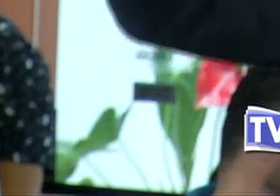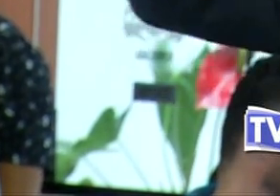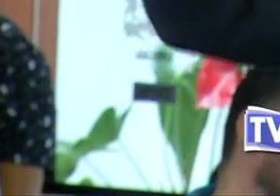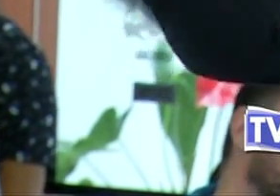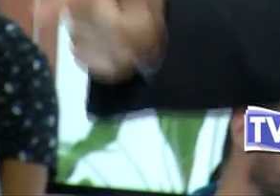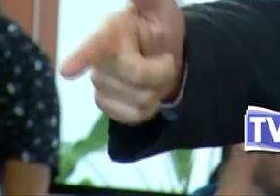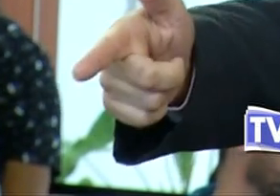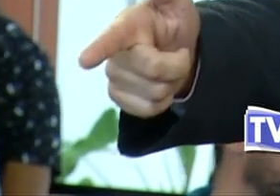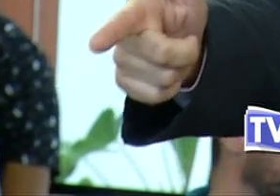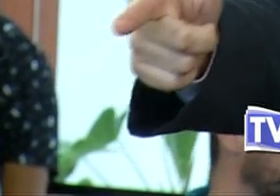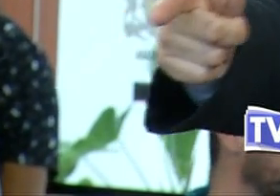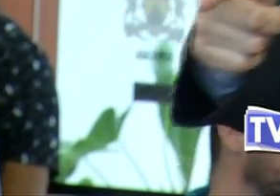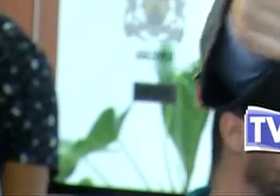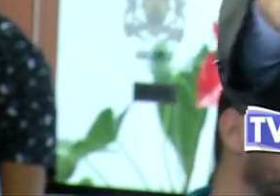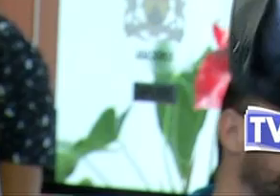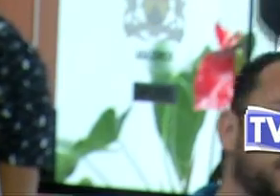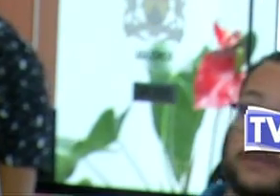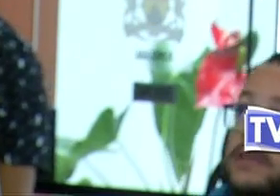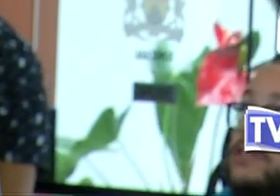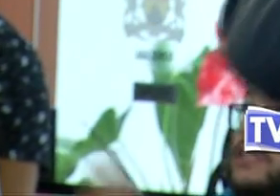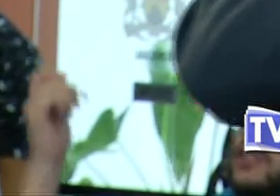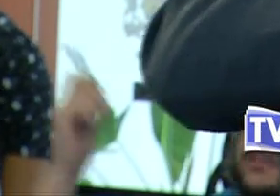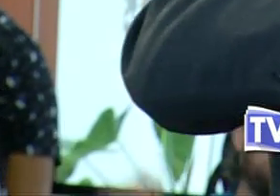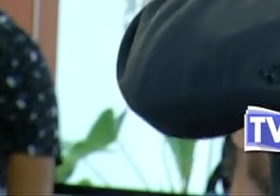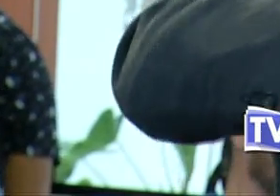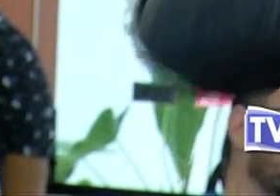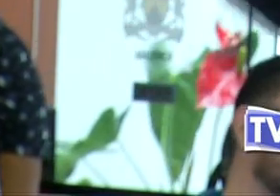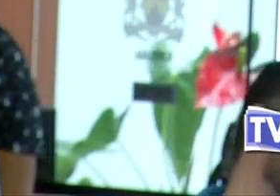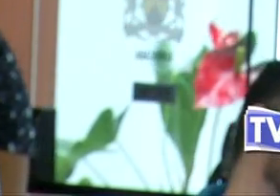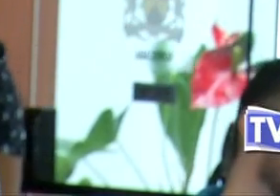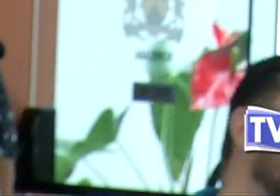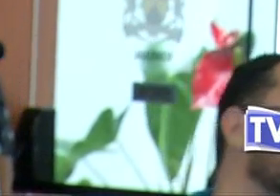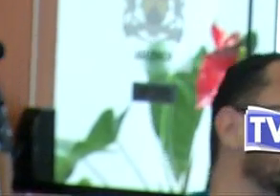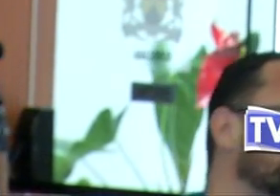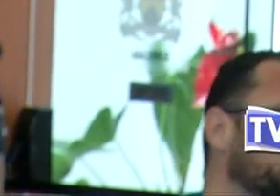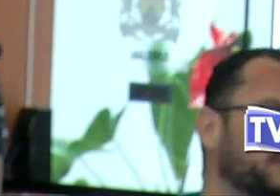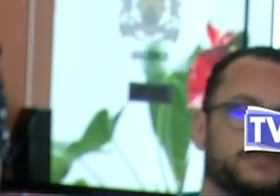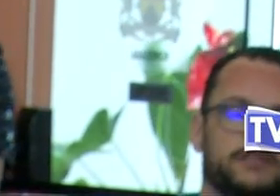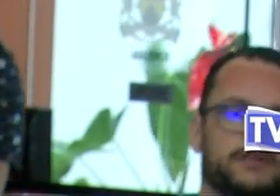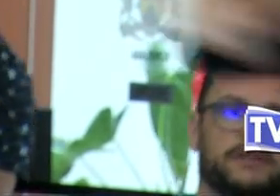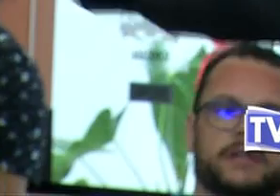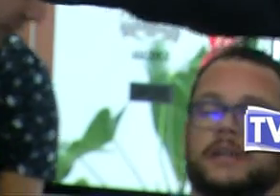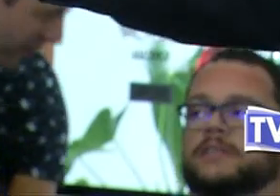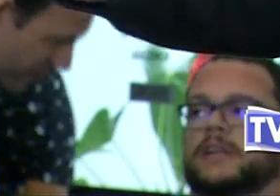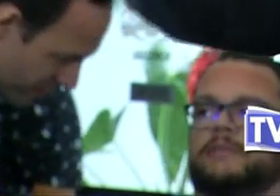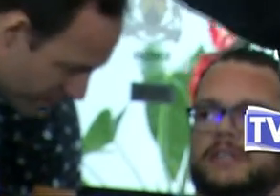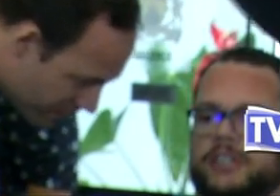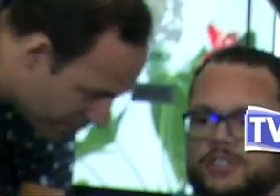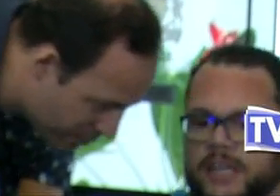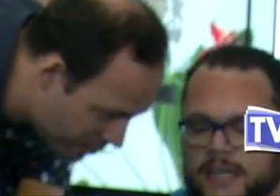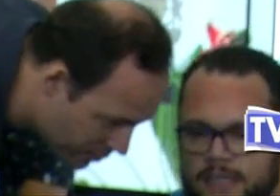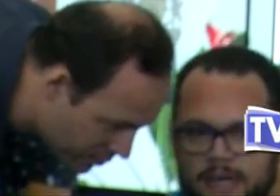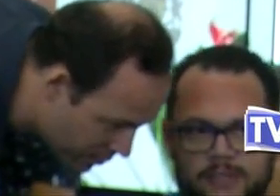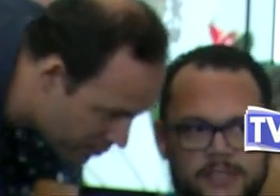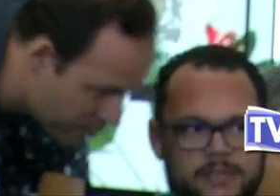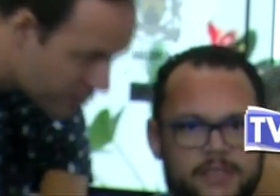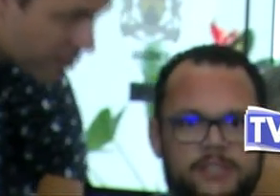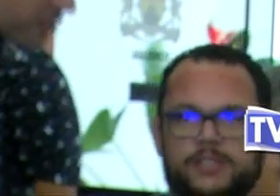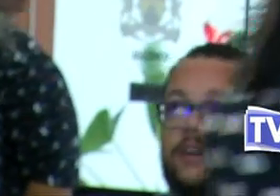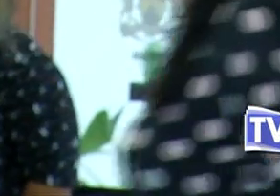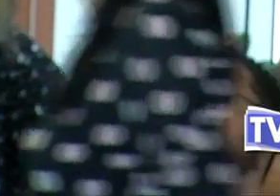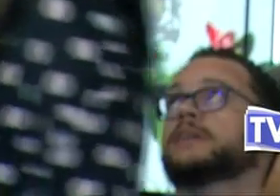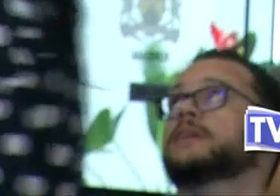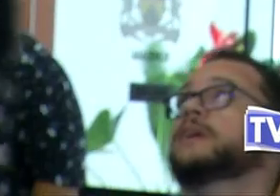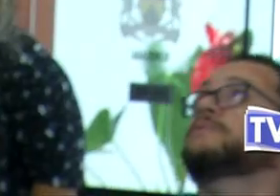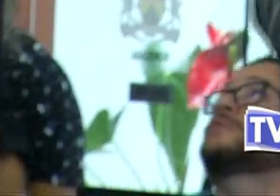está funcionando a energia elétrica na escola. Então, o mais importante de tudo, além do monitoramento, é atender nosso pedido aqui dos caseiros na